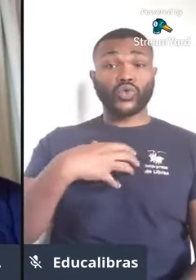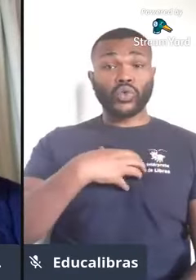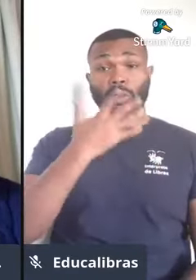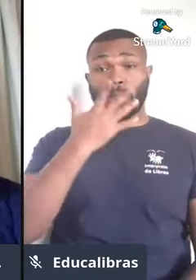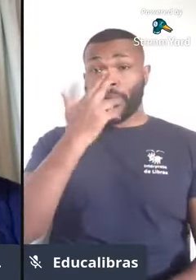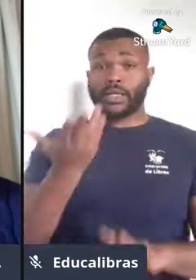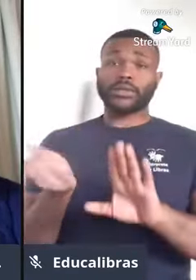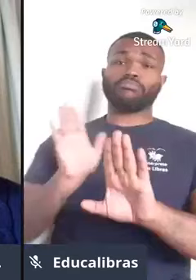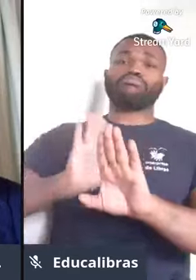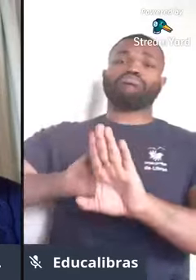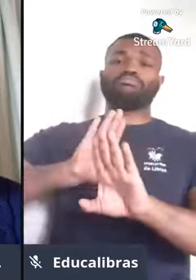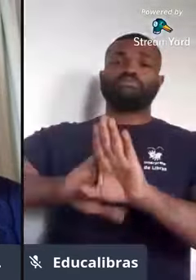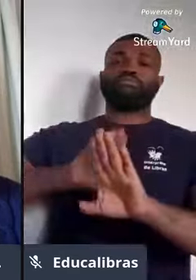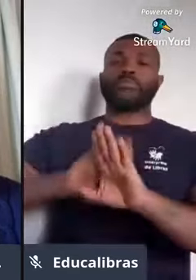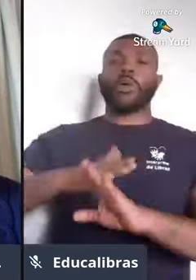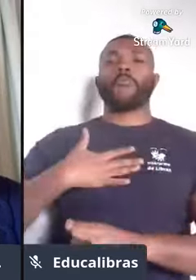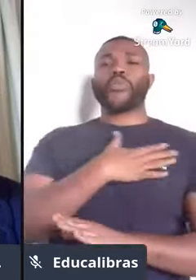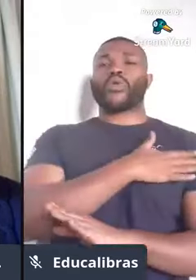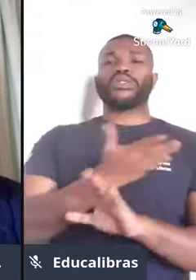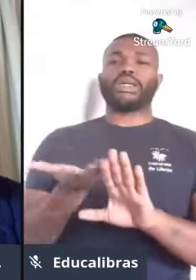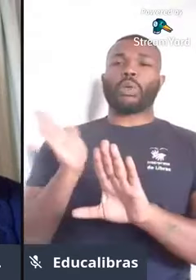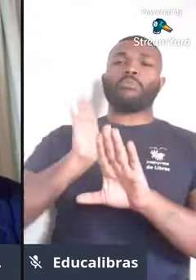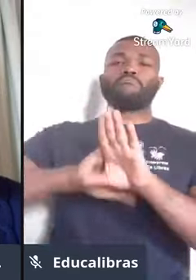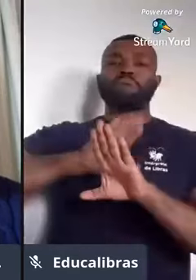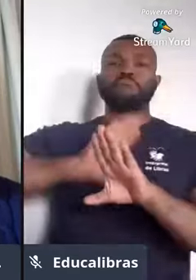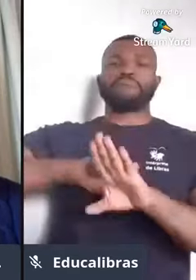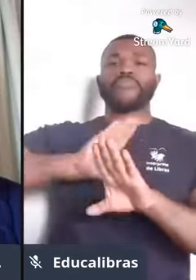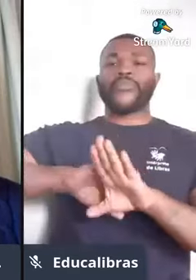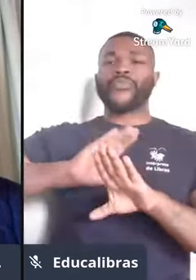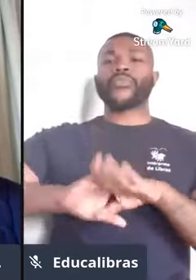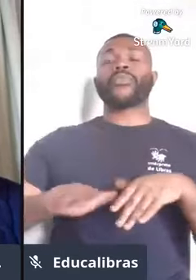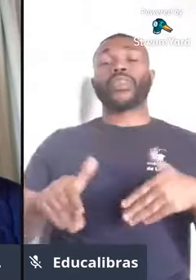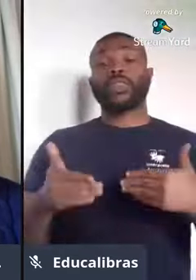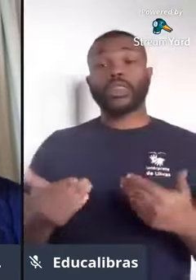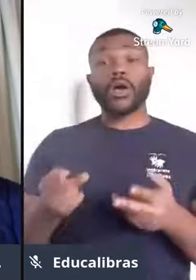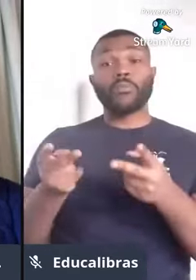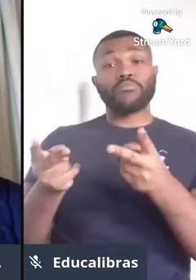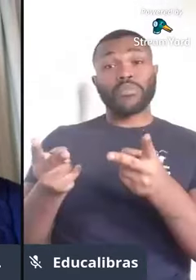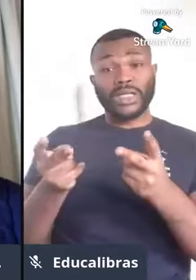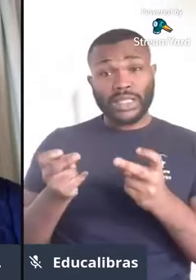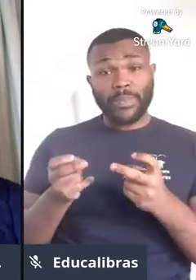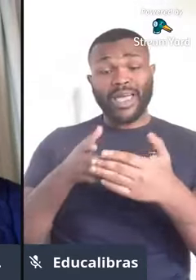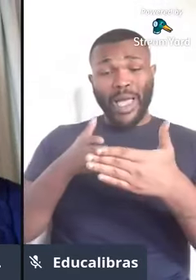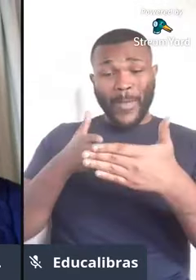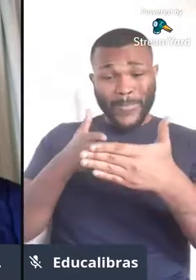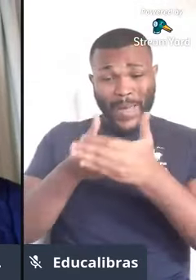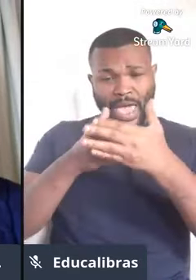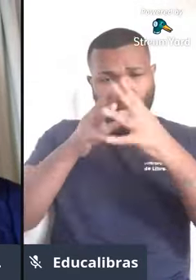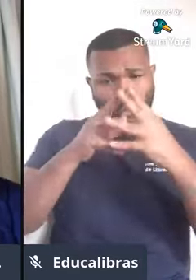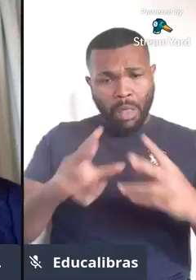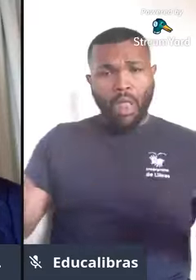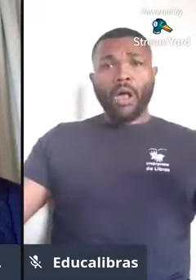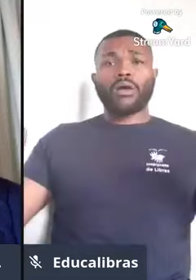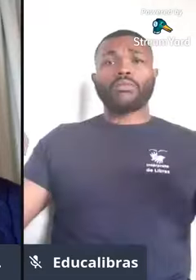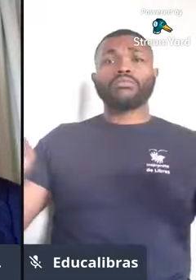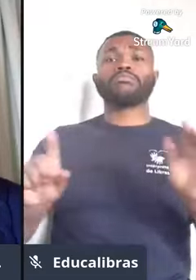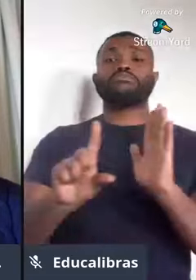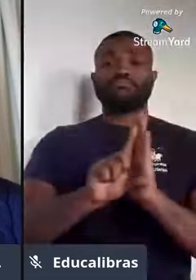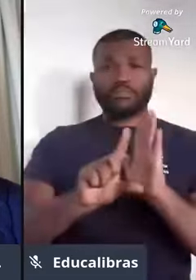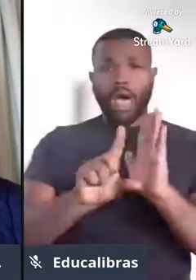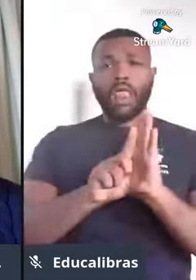atitudes preconceituosas. Então, identificar e eliminar essas barreiras também é uma obrigação legal. Isso está na nossa legislação, está na